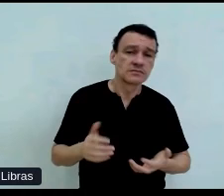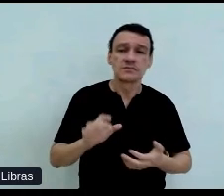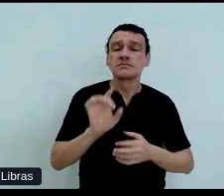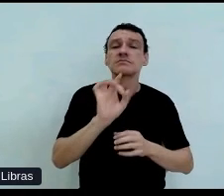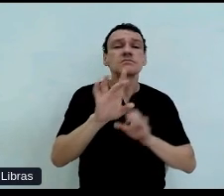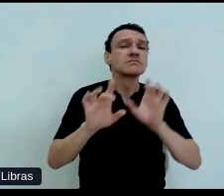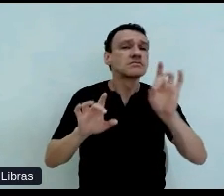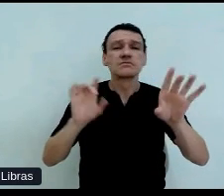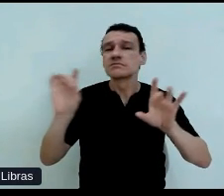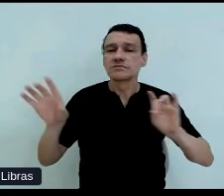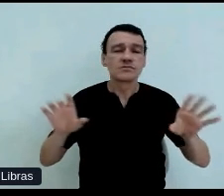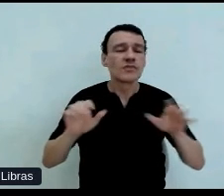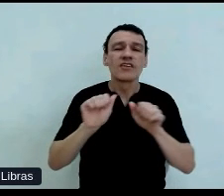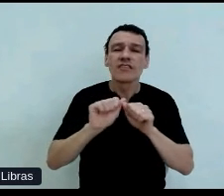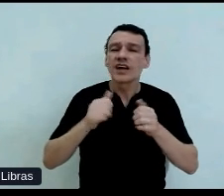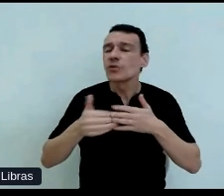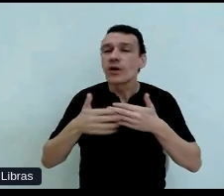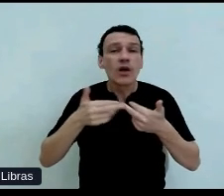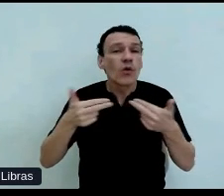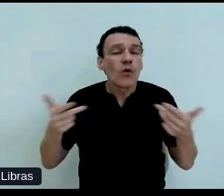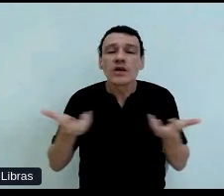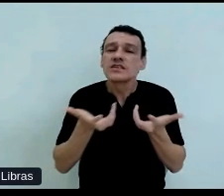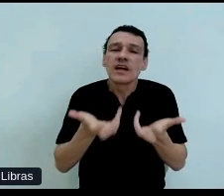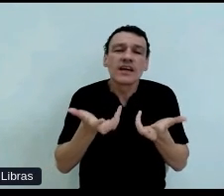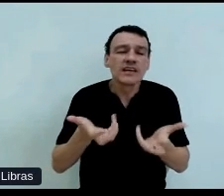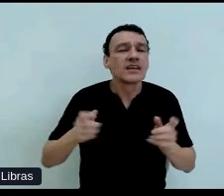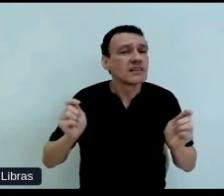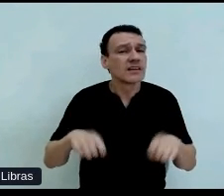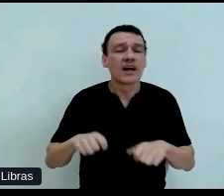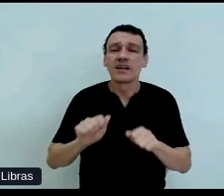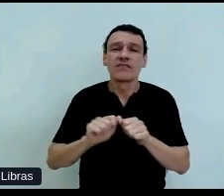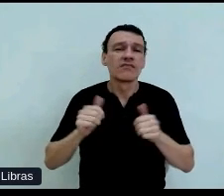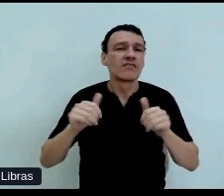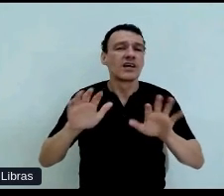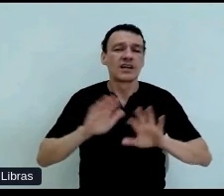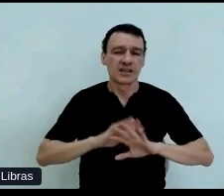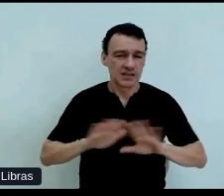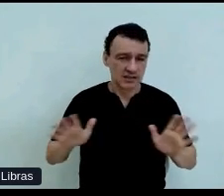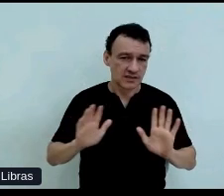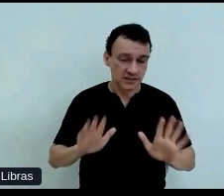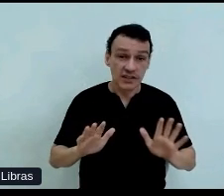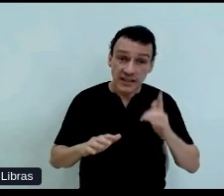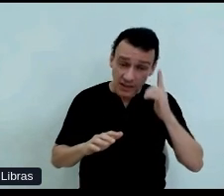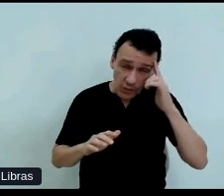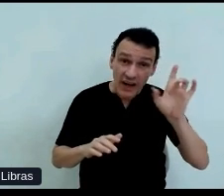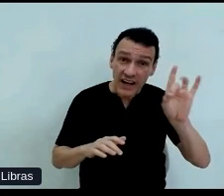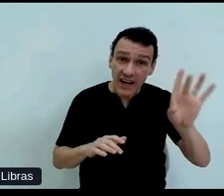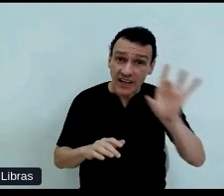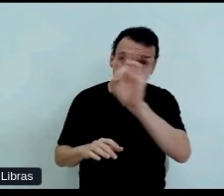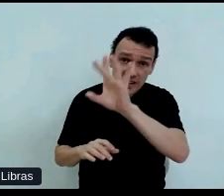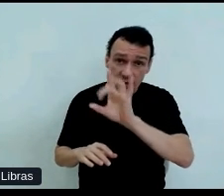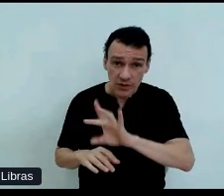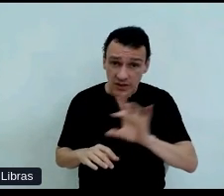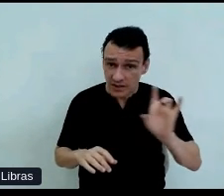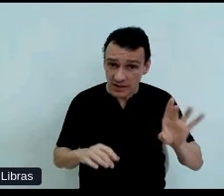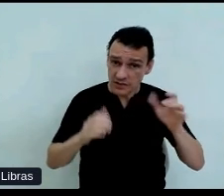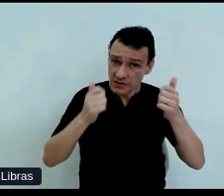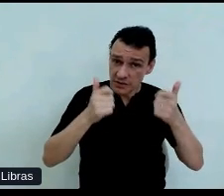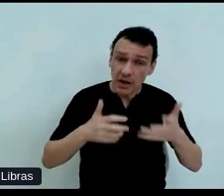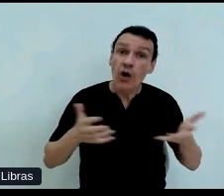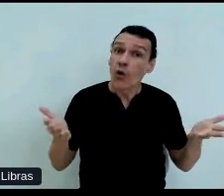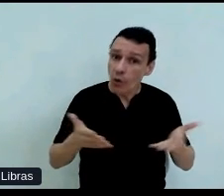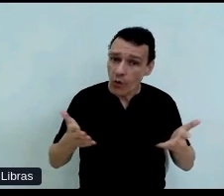elas não vivem somente entre pessoas com deficiência, mas vivem separadas, vivem